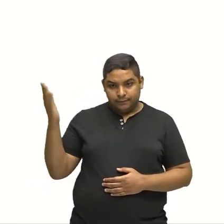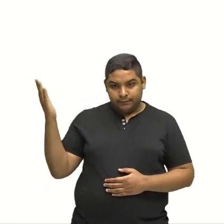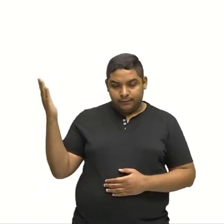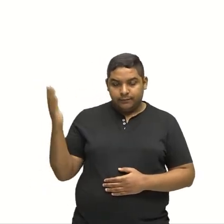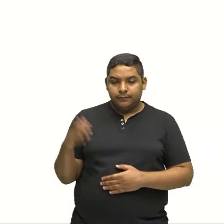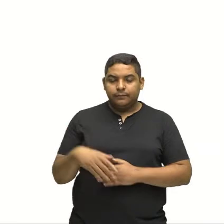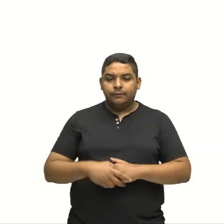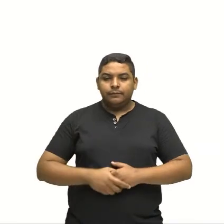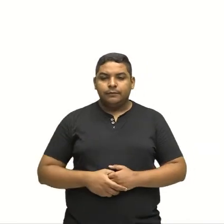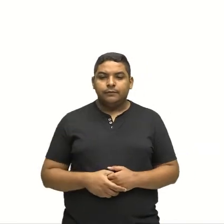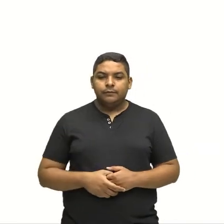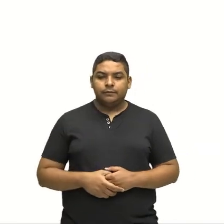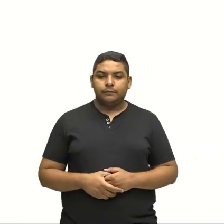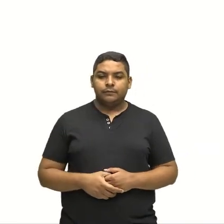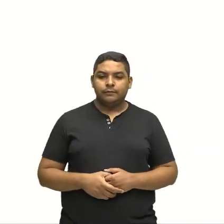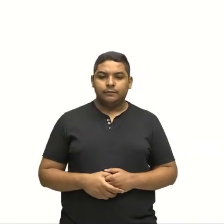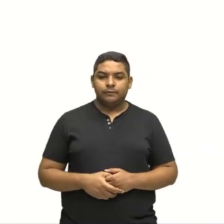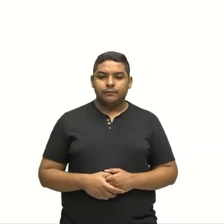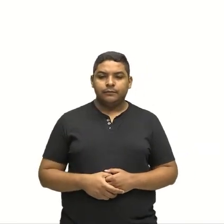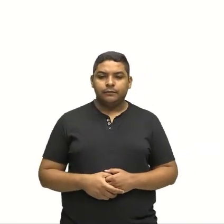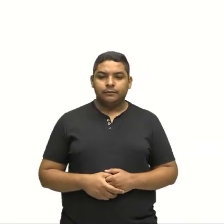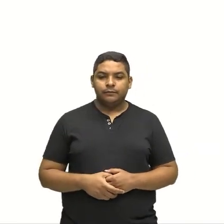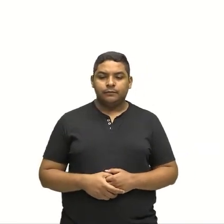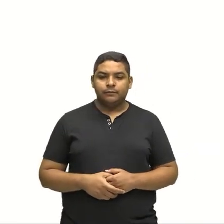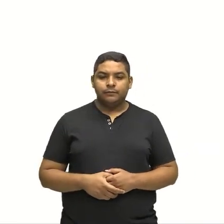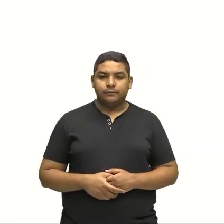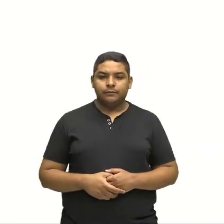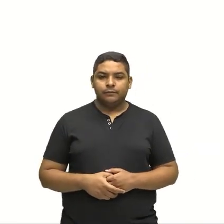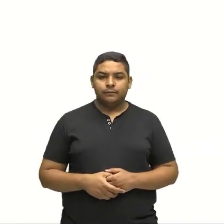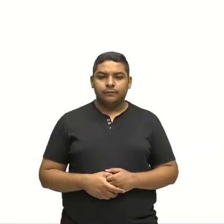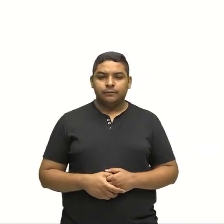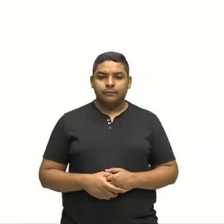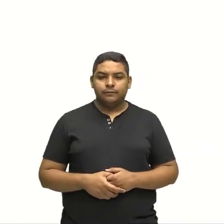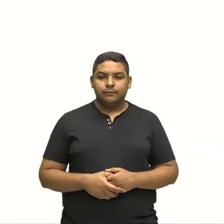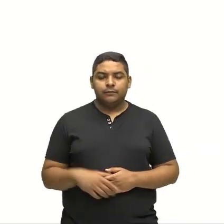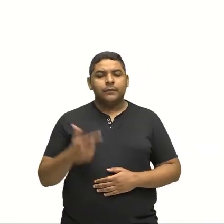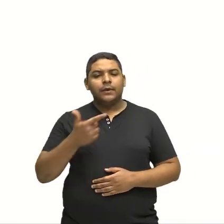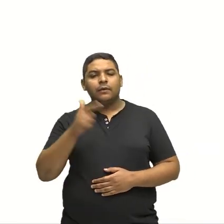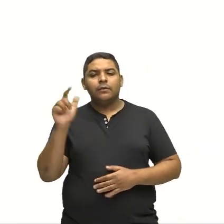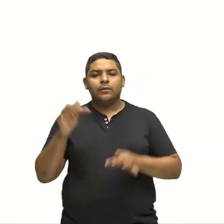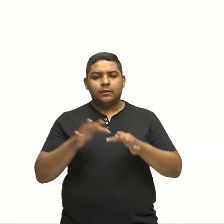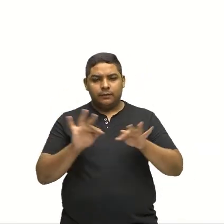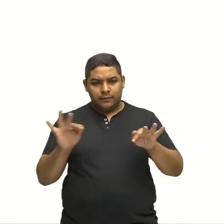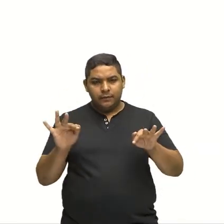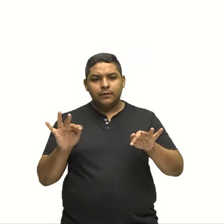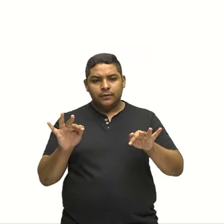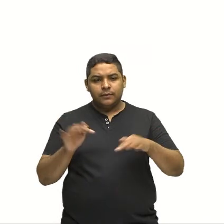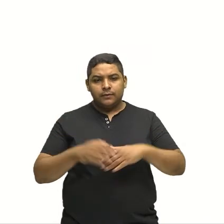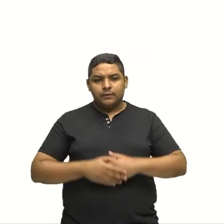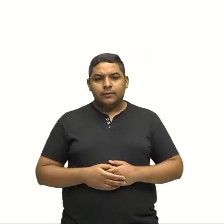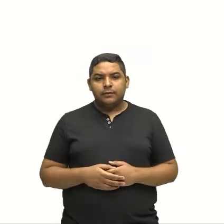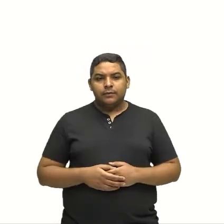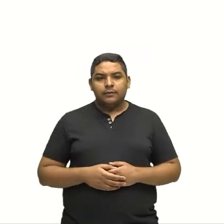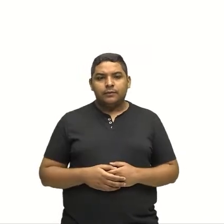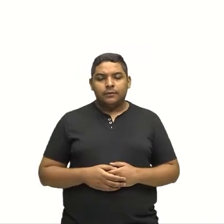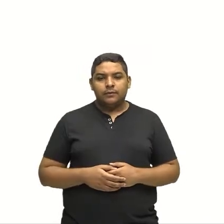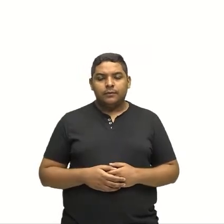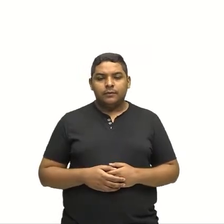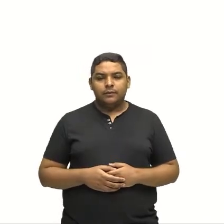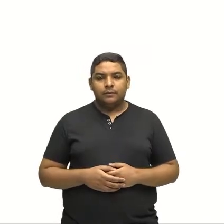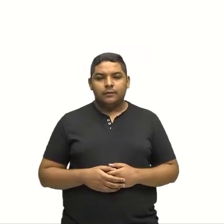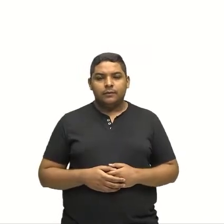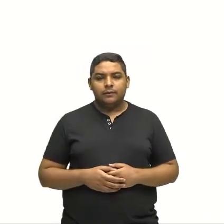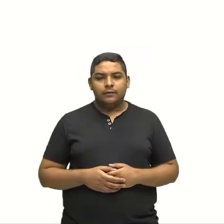ing. Então, watching TV. Na próxima frase, she is Japanese. She